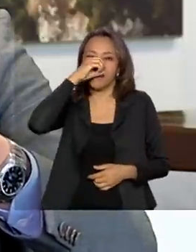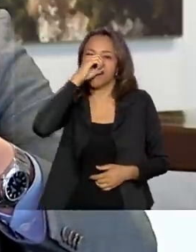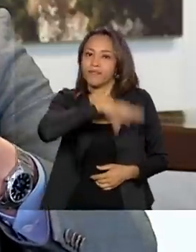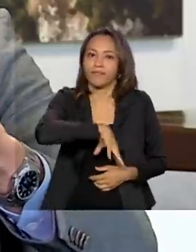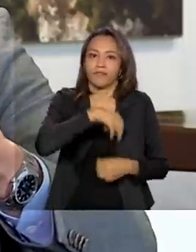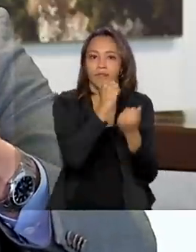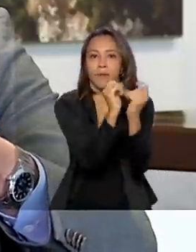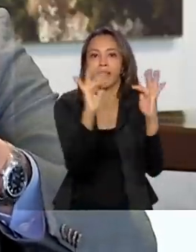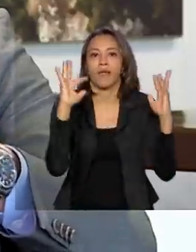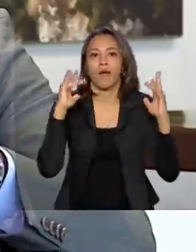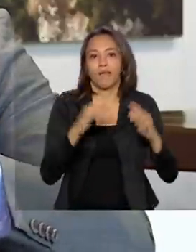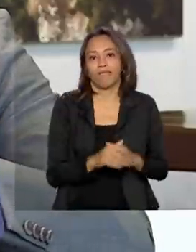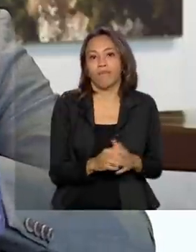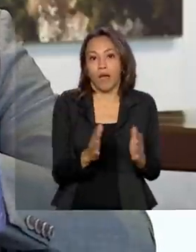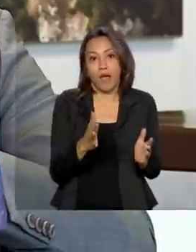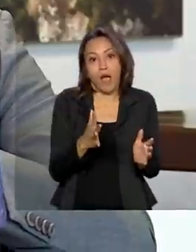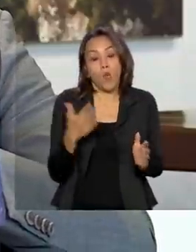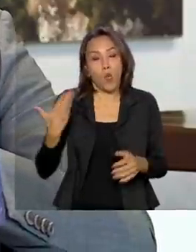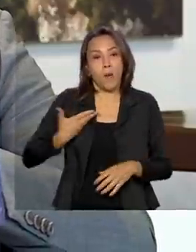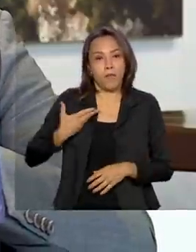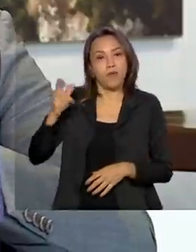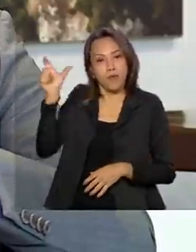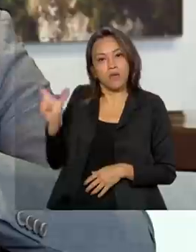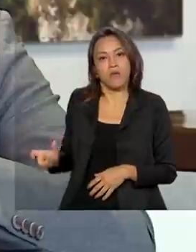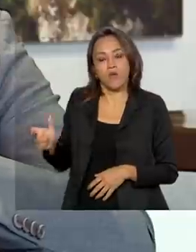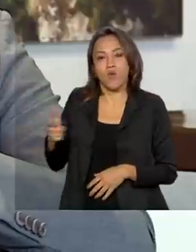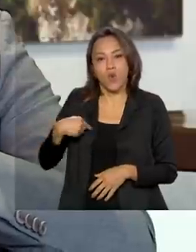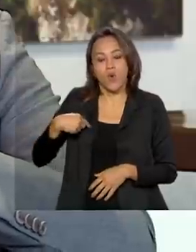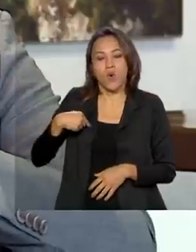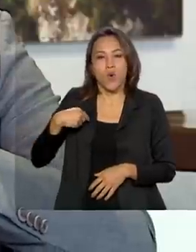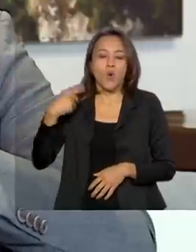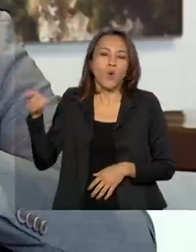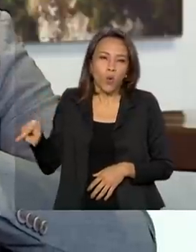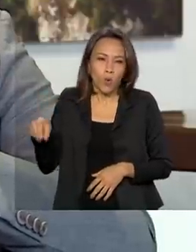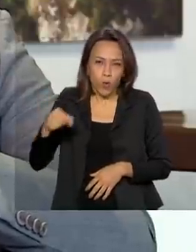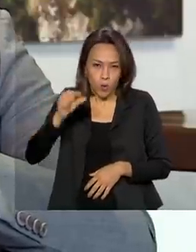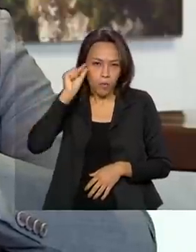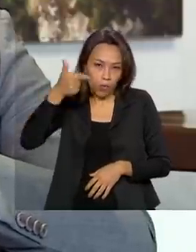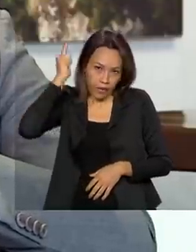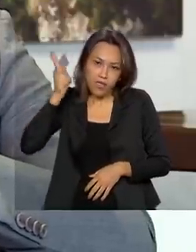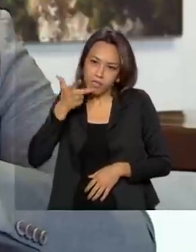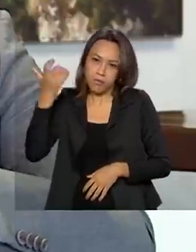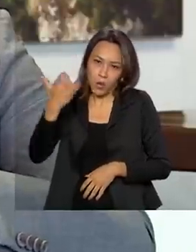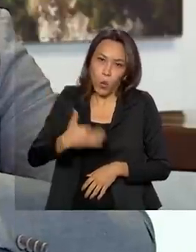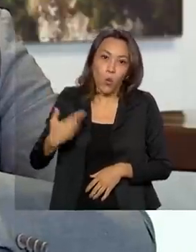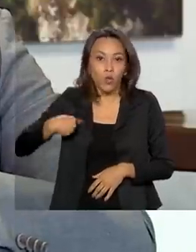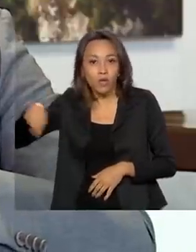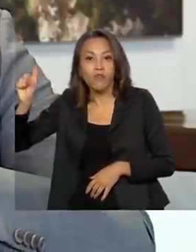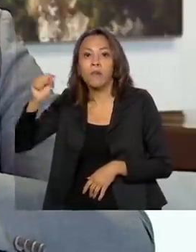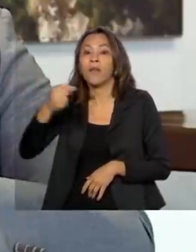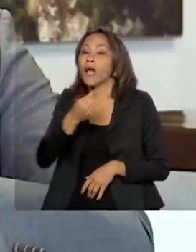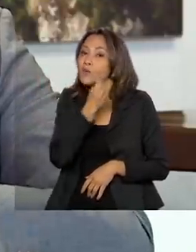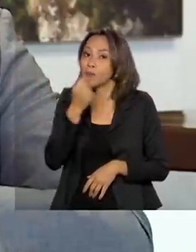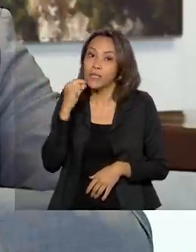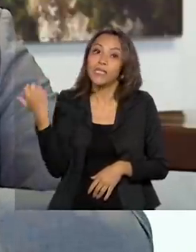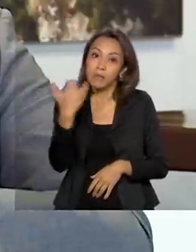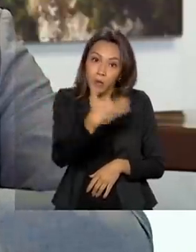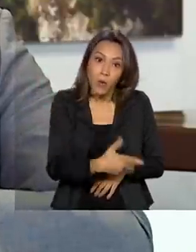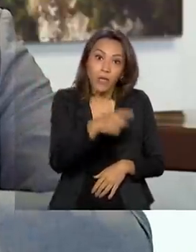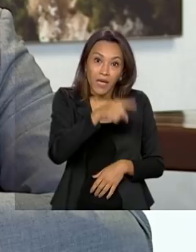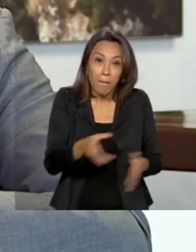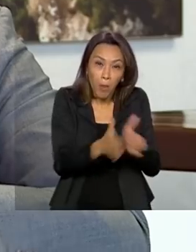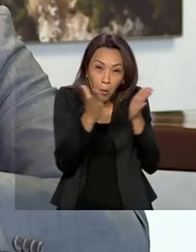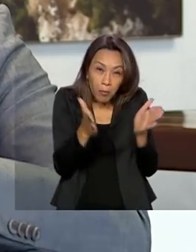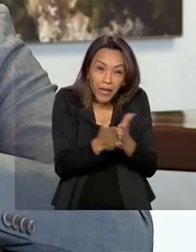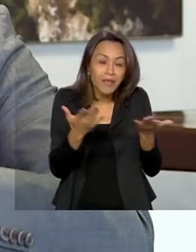A pobreza, disse isso o meu colega ministro Paulo Guedes, quando esteve em Davos, na Suíça, a pobreza é o maior inimigo do meio